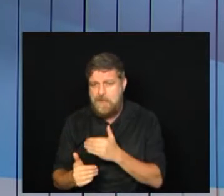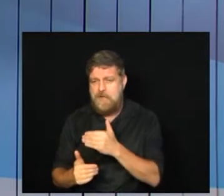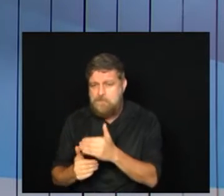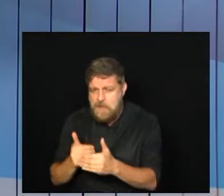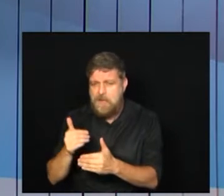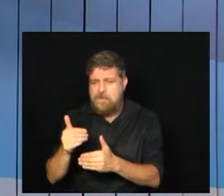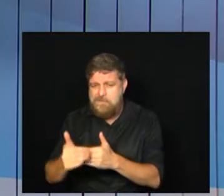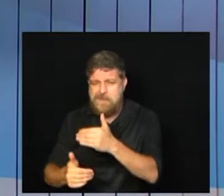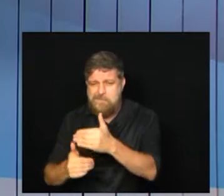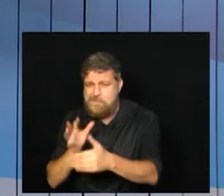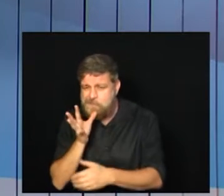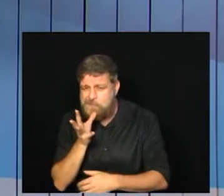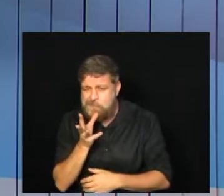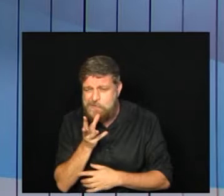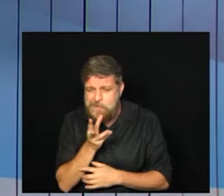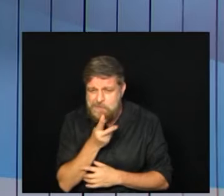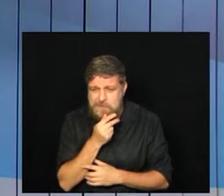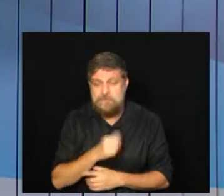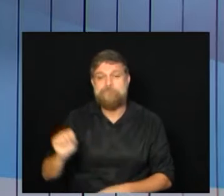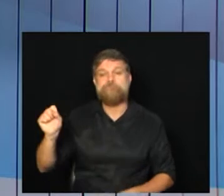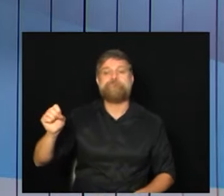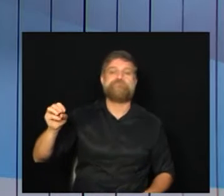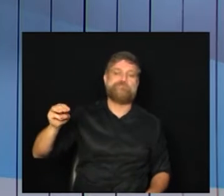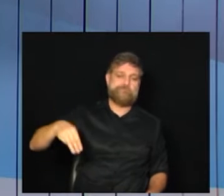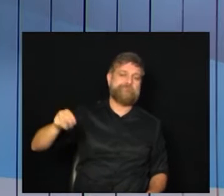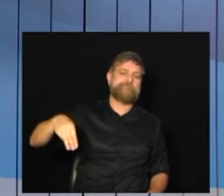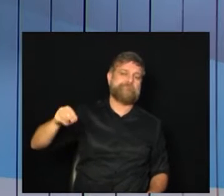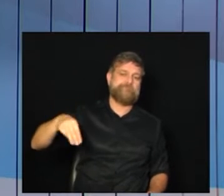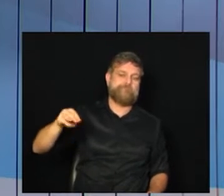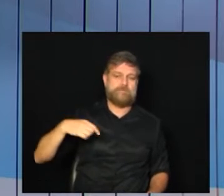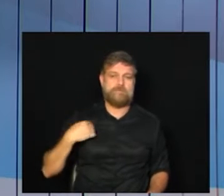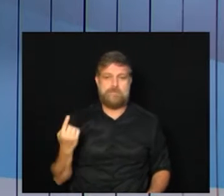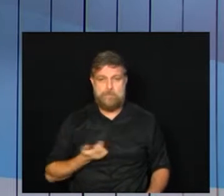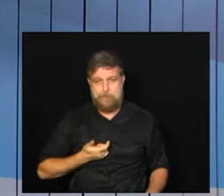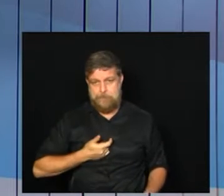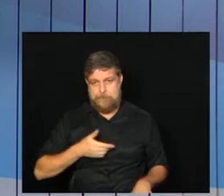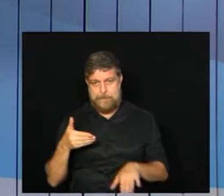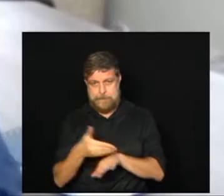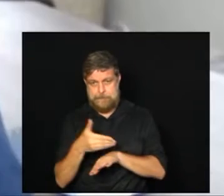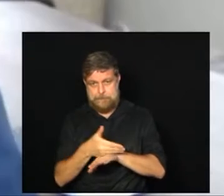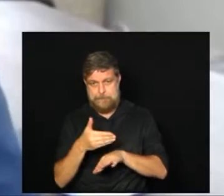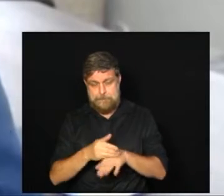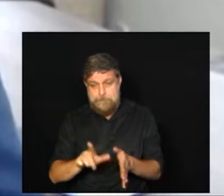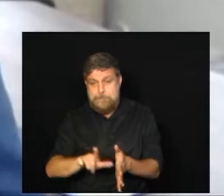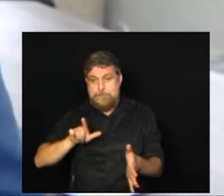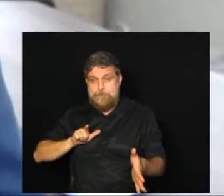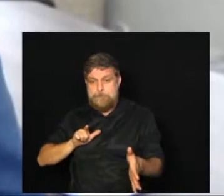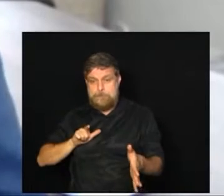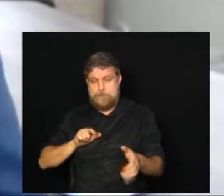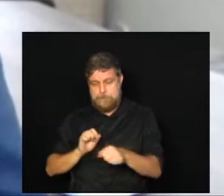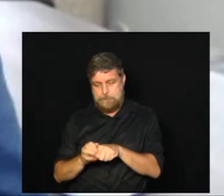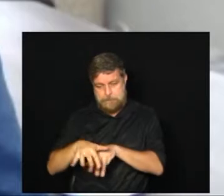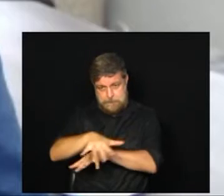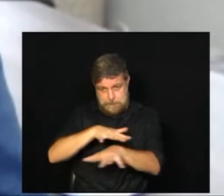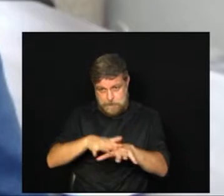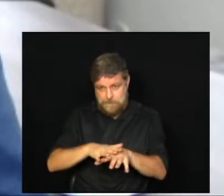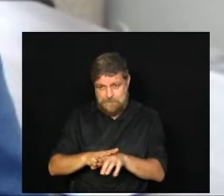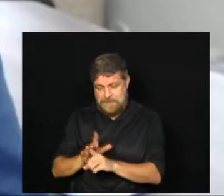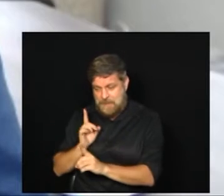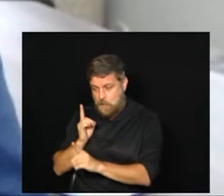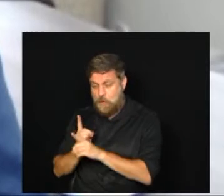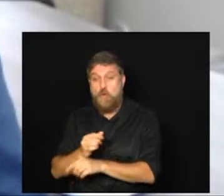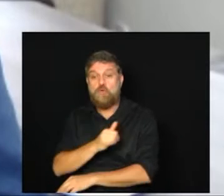Tiago? Sim, sim. Eu participo anualmente, né? Antes de ter a pandemia, tinha um encontro anual aqui no